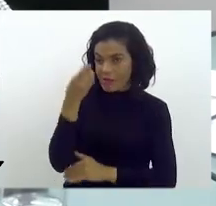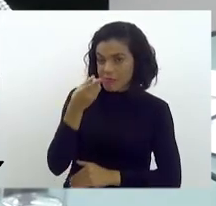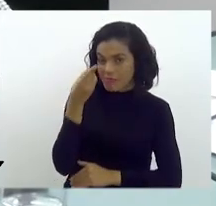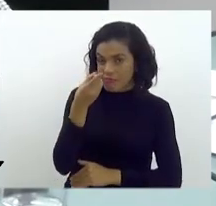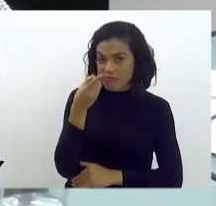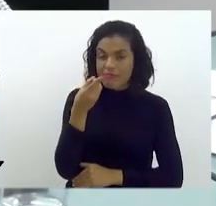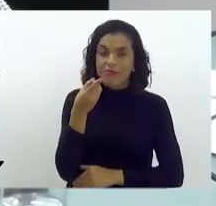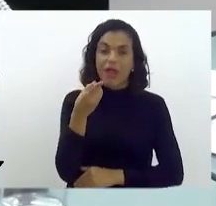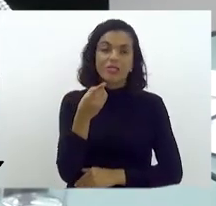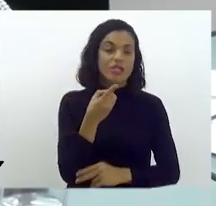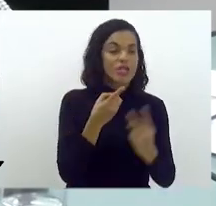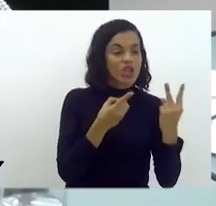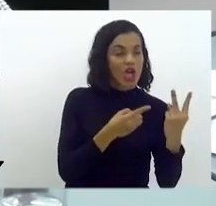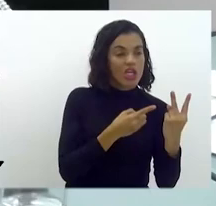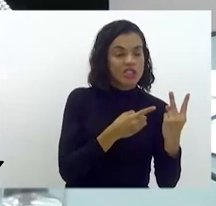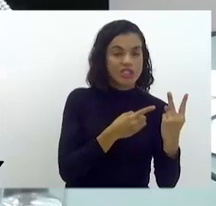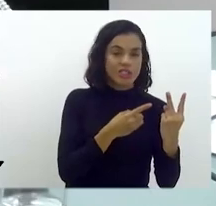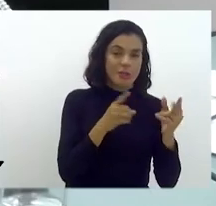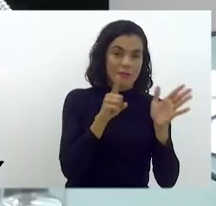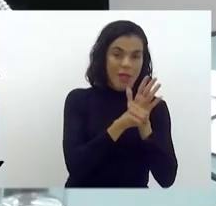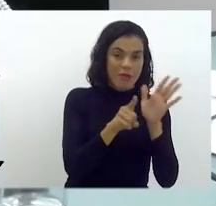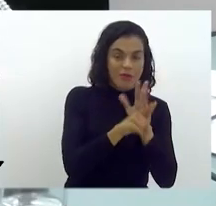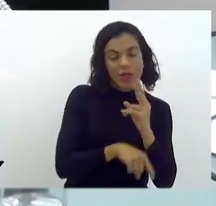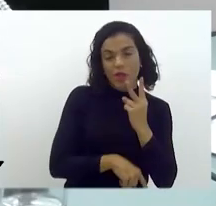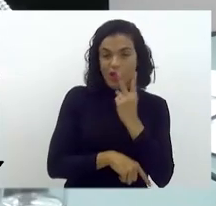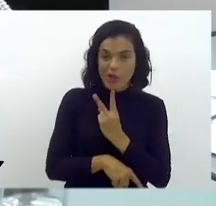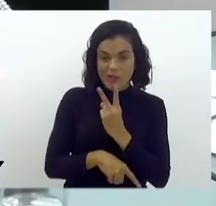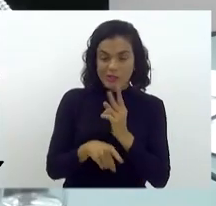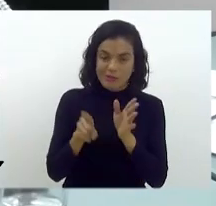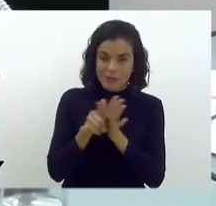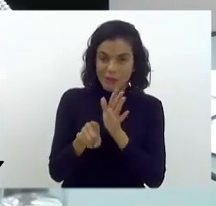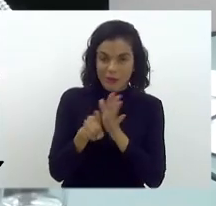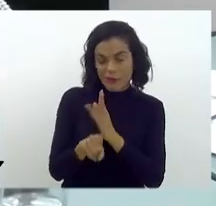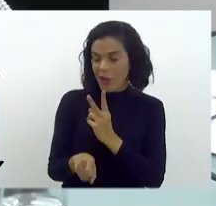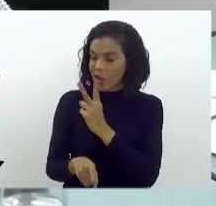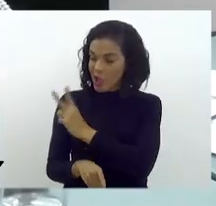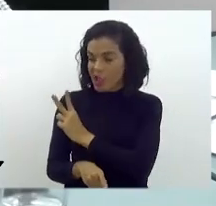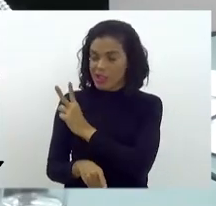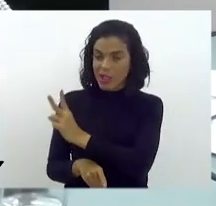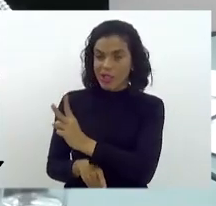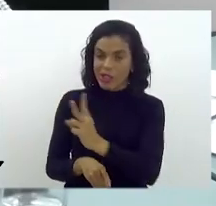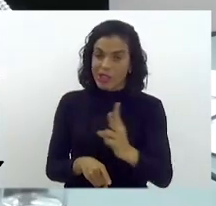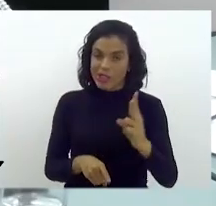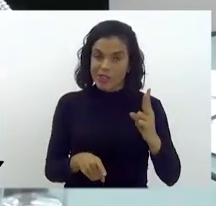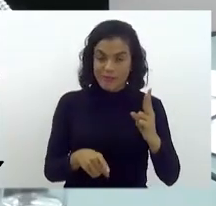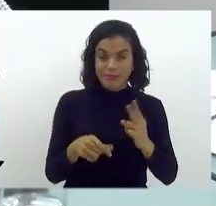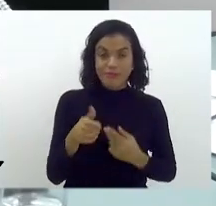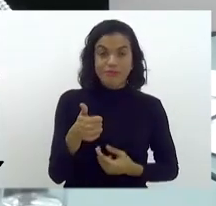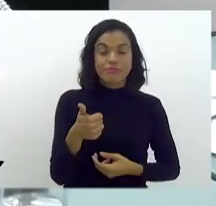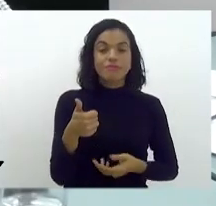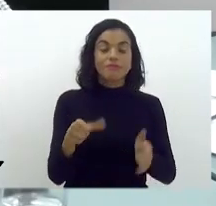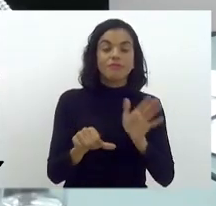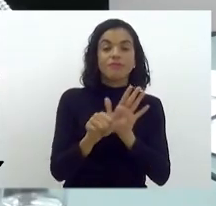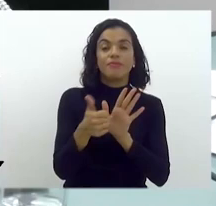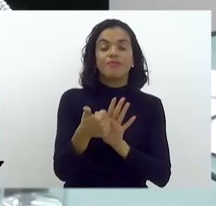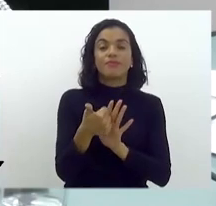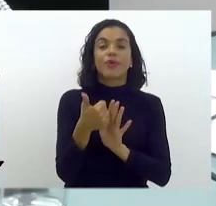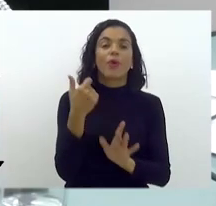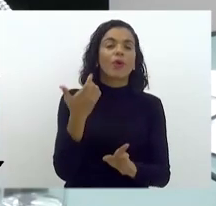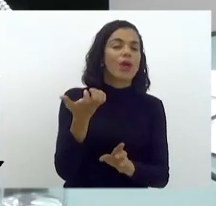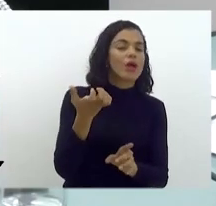gente faz de bloco de dois em dois para as perguntas e para as respostas Primeiro lugar eu queria que